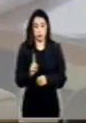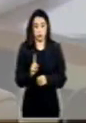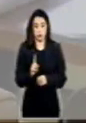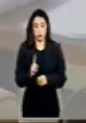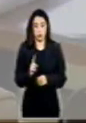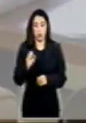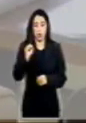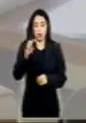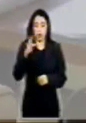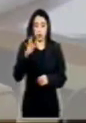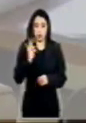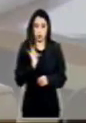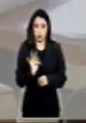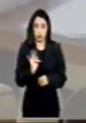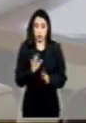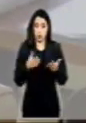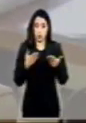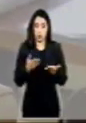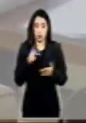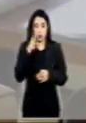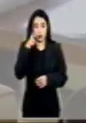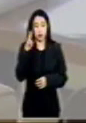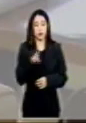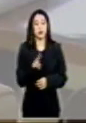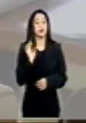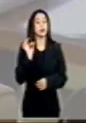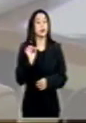Supremo Tribunal Federal. Portanto, quanto a este tópico,